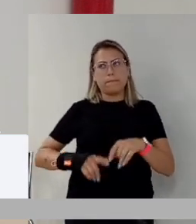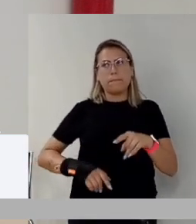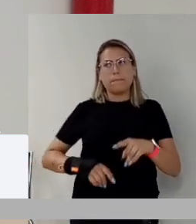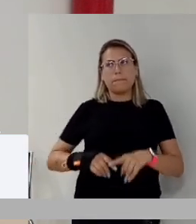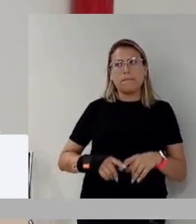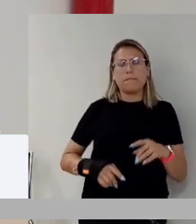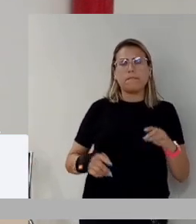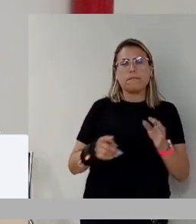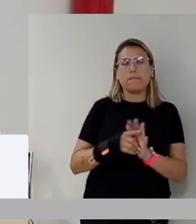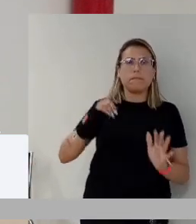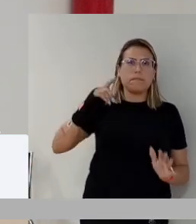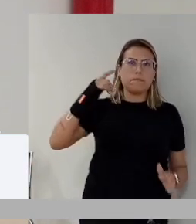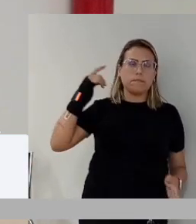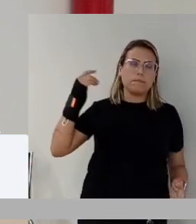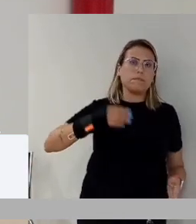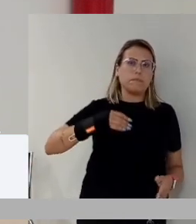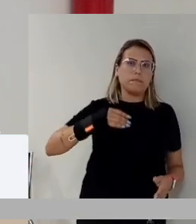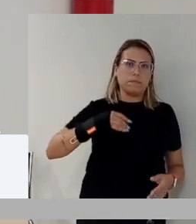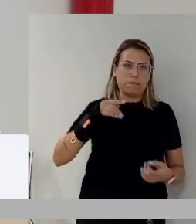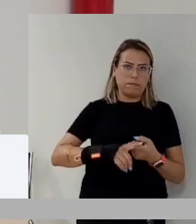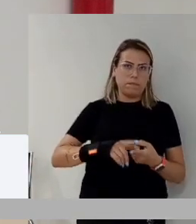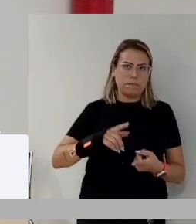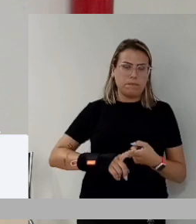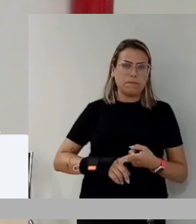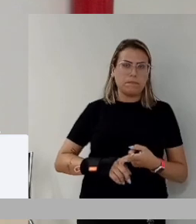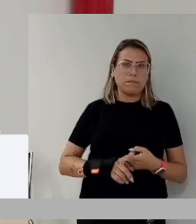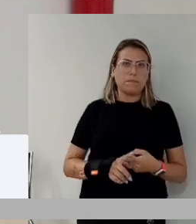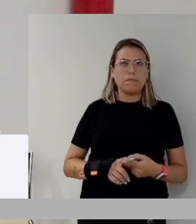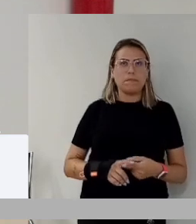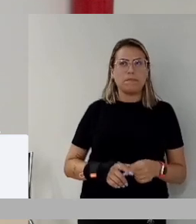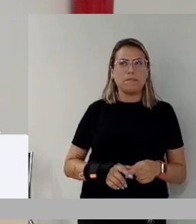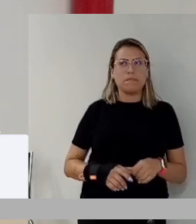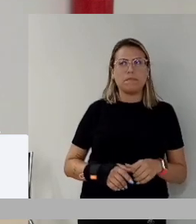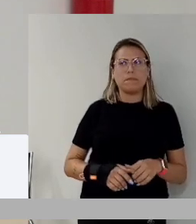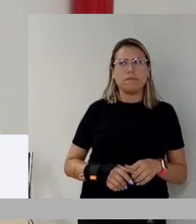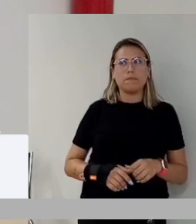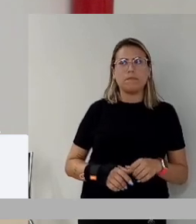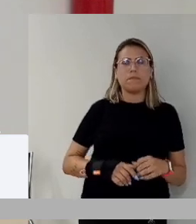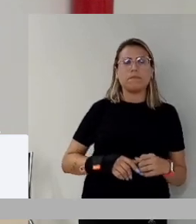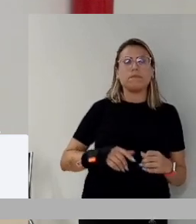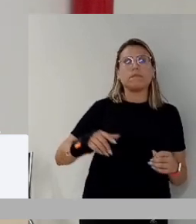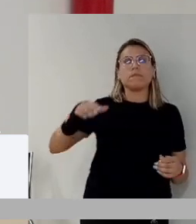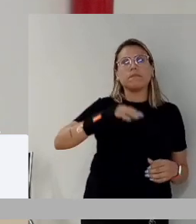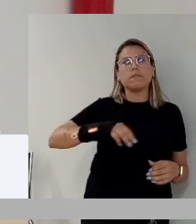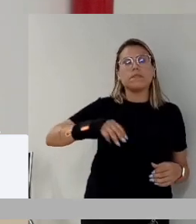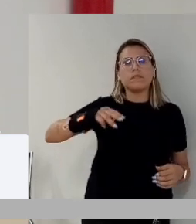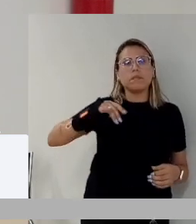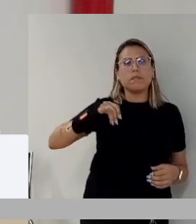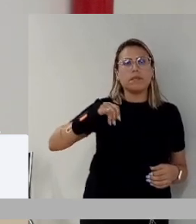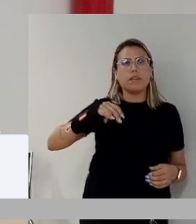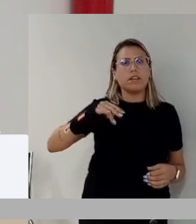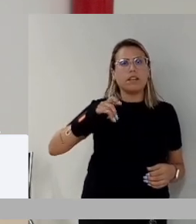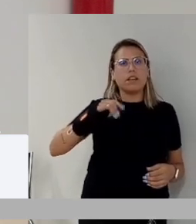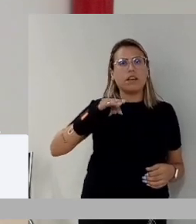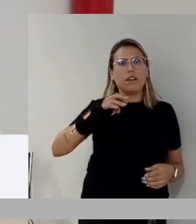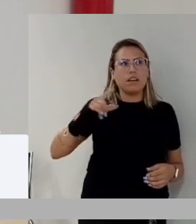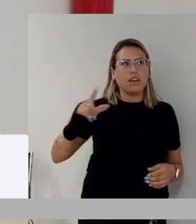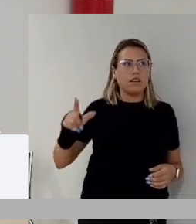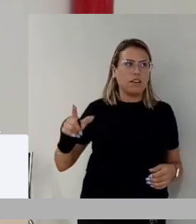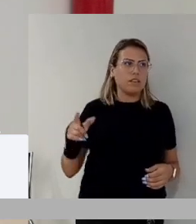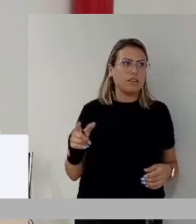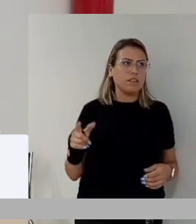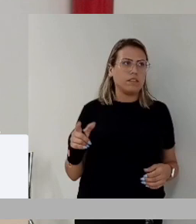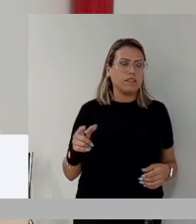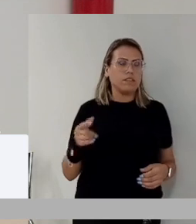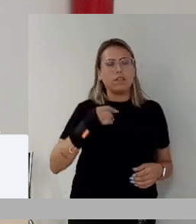é da sua época e é da minha também e ali foi uma área de de extrair mineral ali ali foi extraído o eu